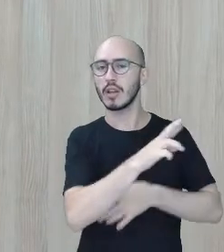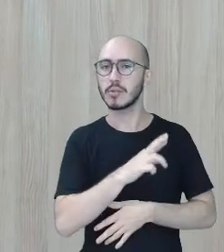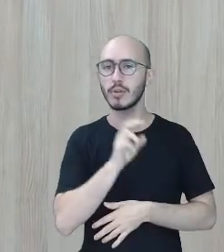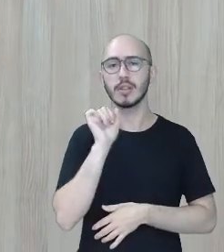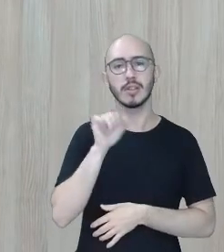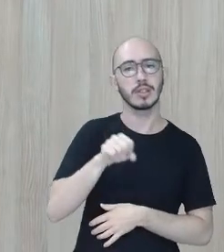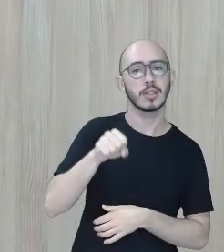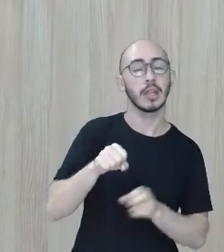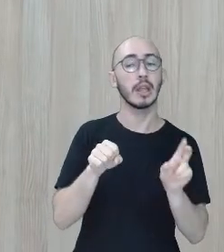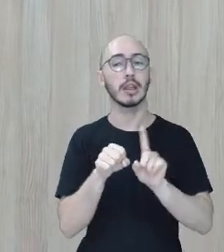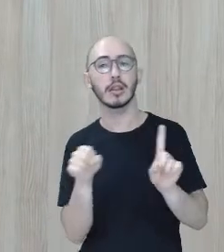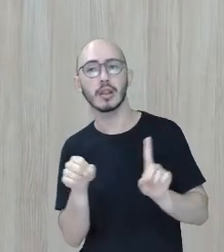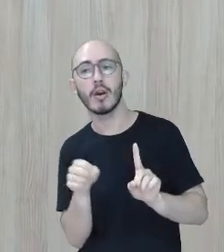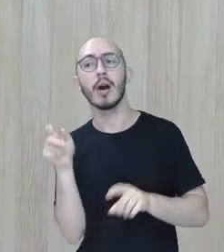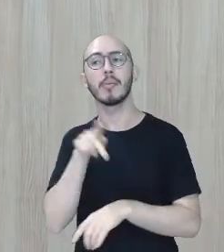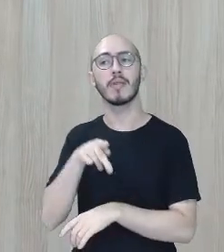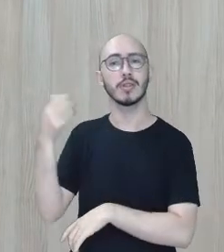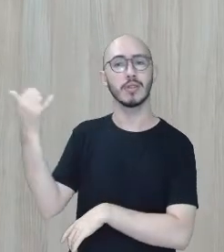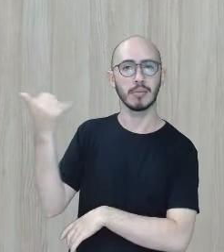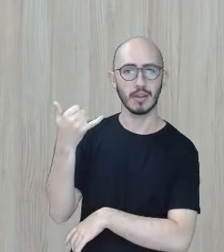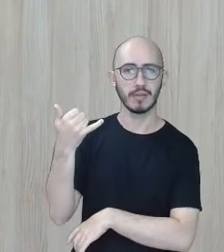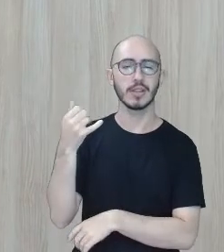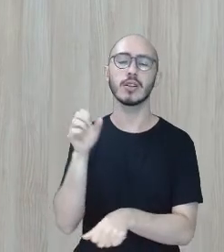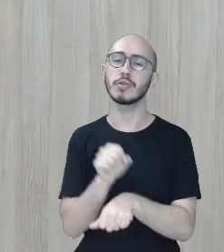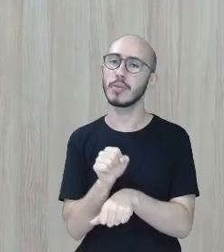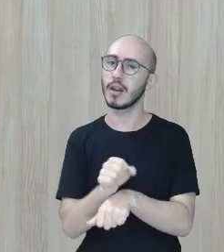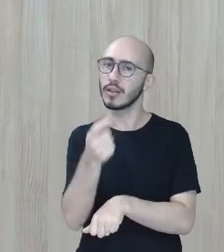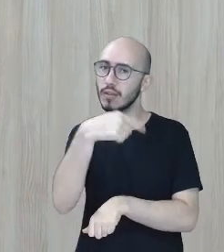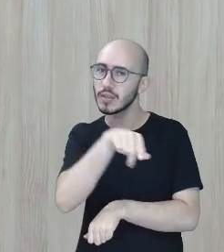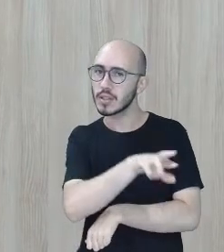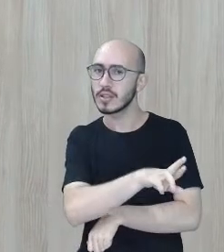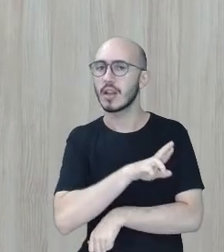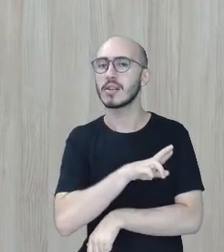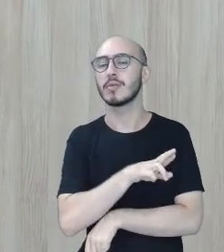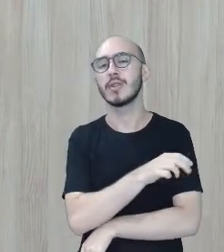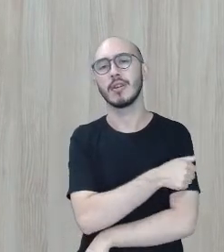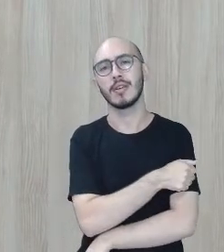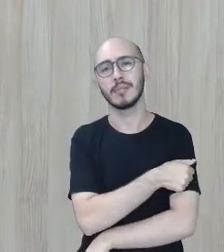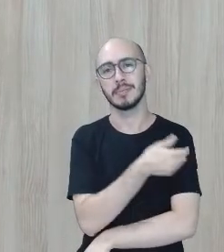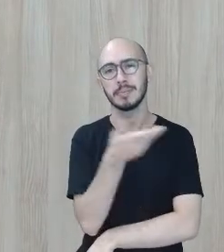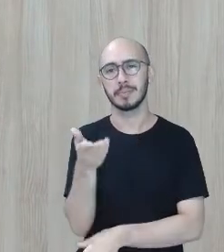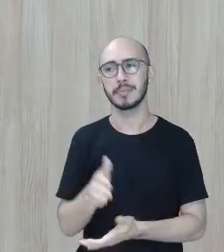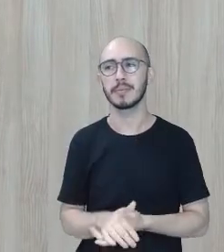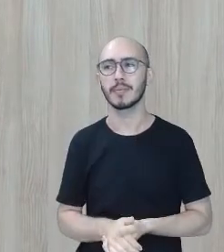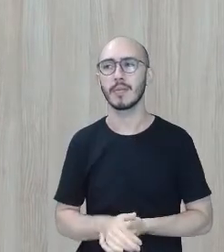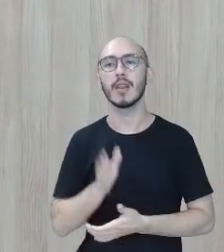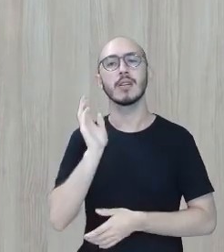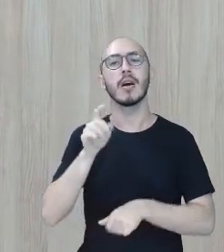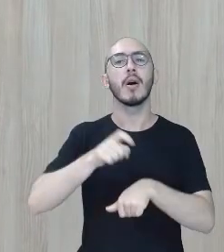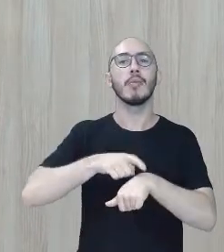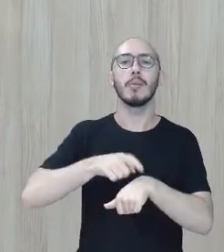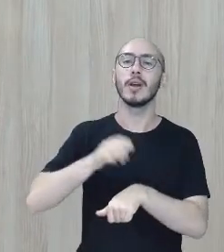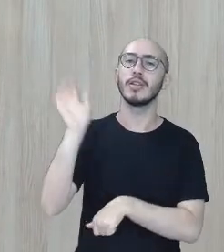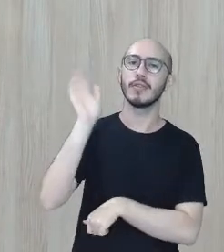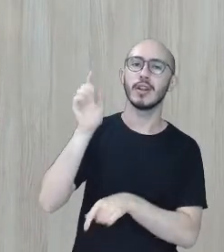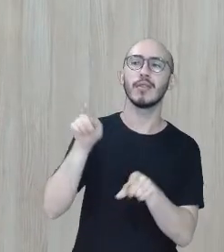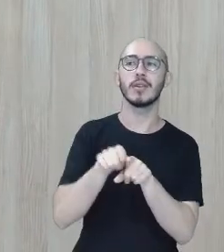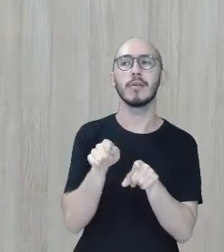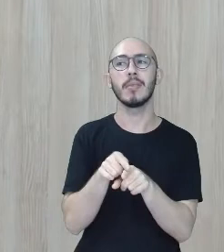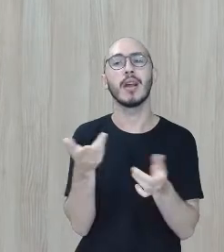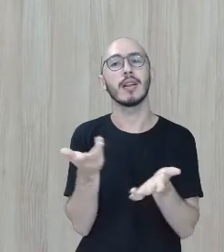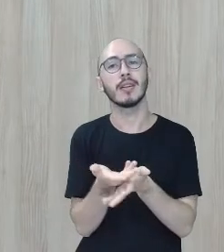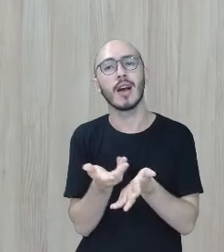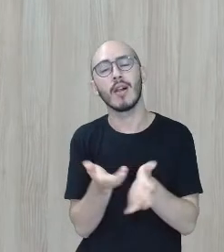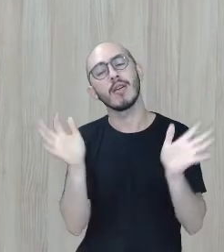ou não. A professora Isabel vai estar esperando aí e já vai dar as considerações finais dela, também já vai